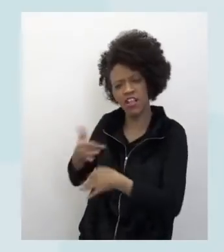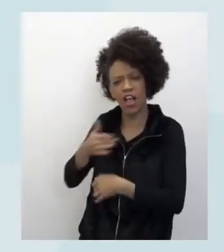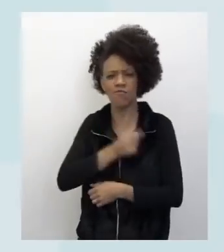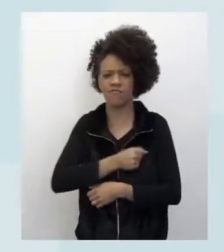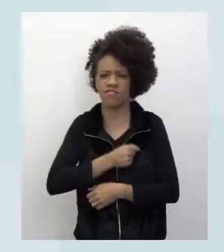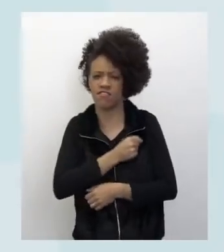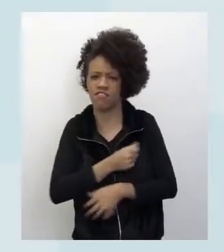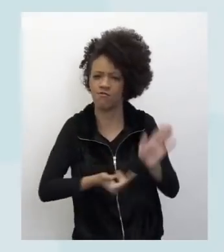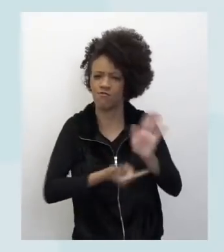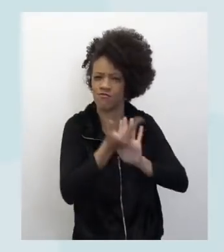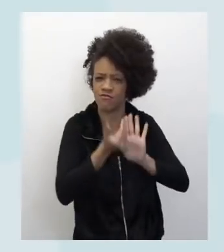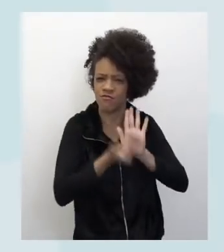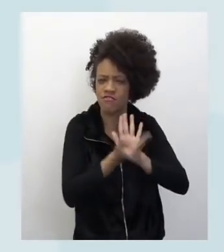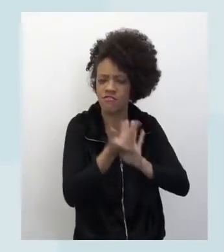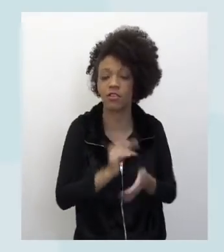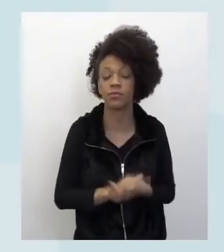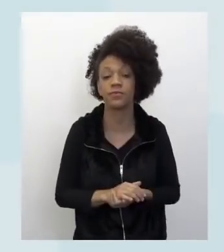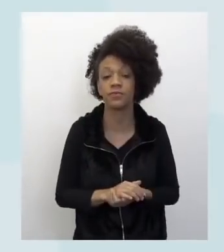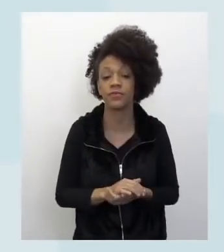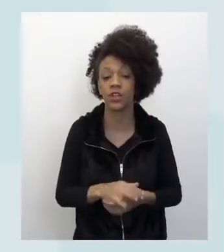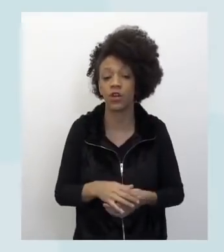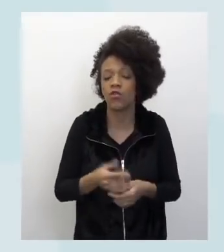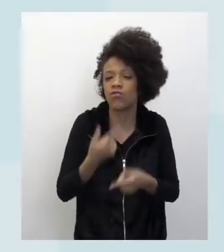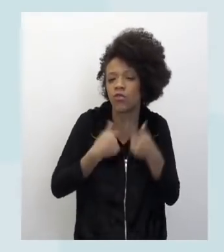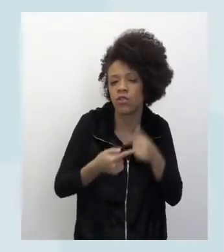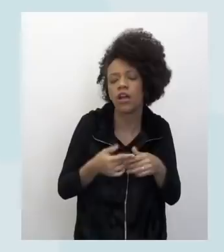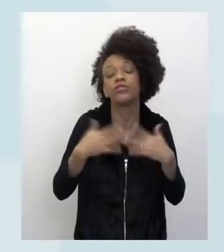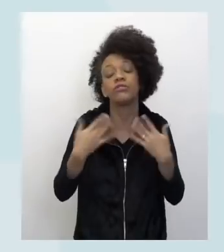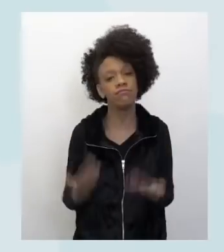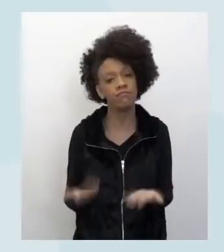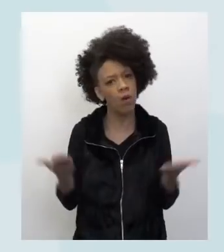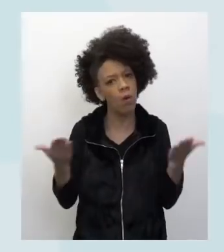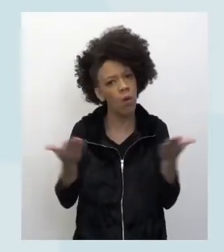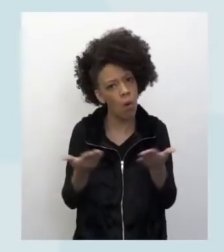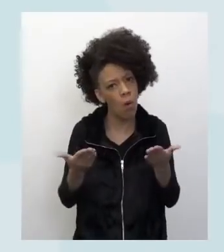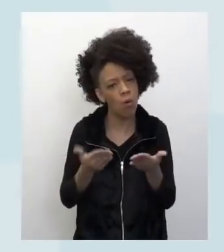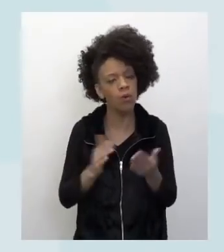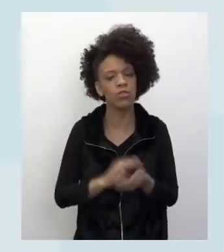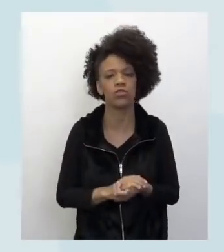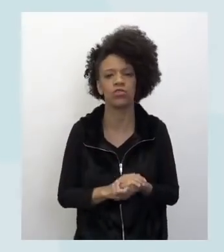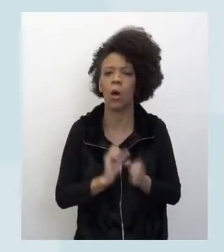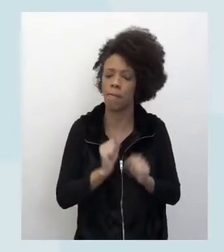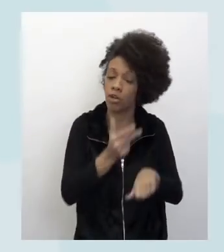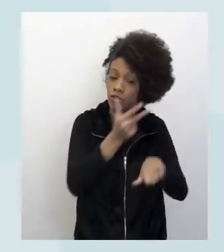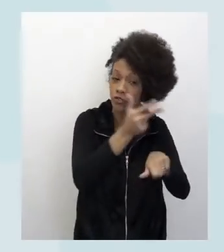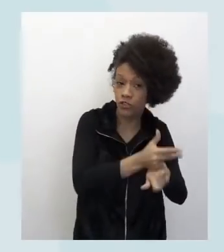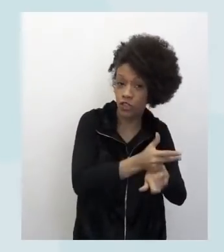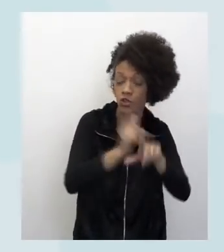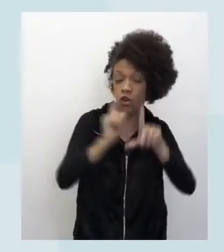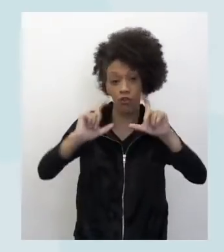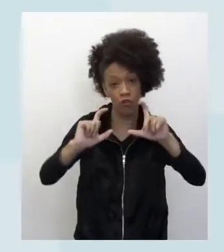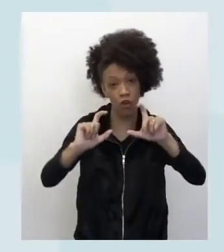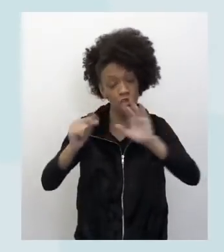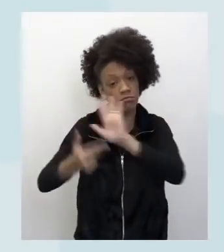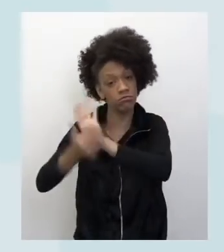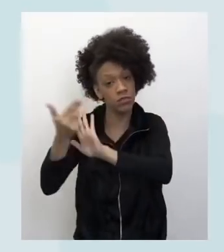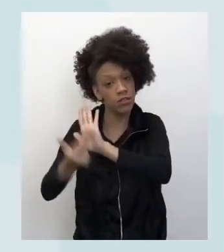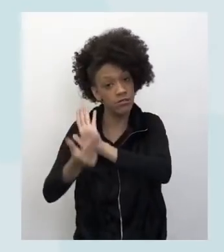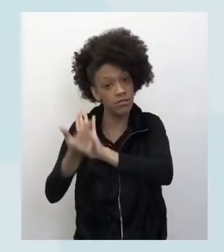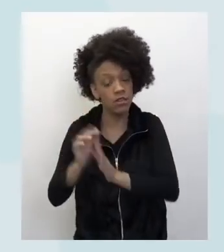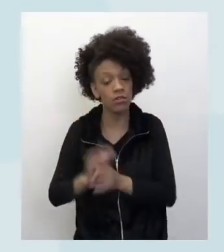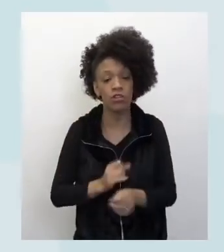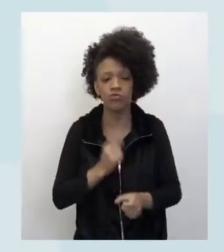de fazer desenho, estão com vontade de fazer desenho, então dessa vez pode ser um vídeo, foto, desenho de algum